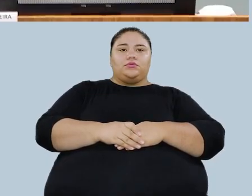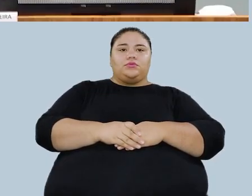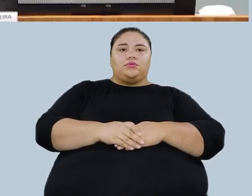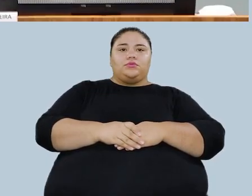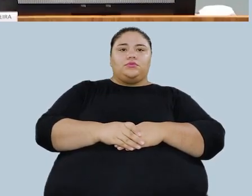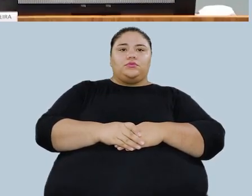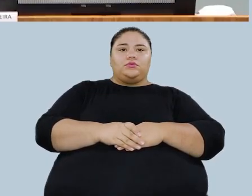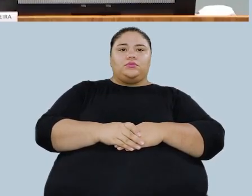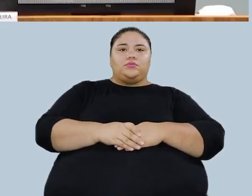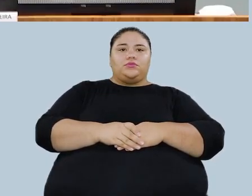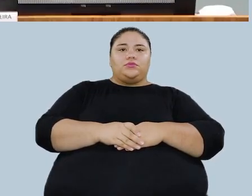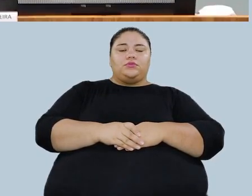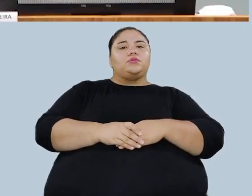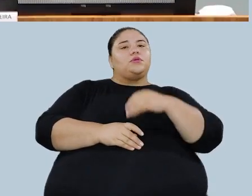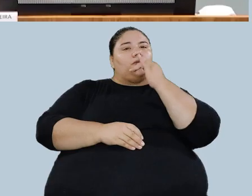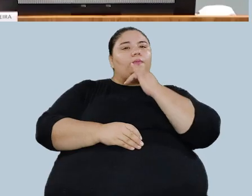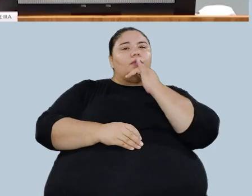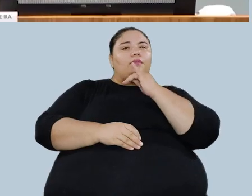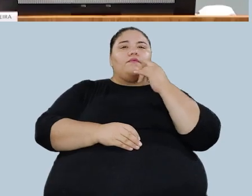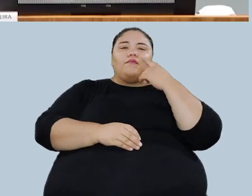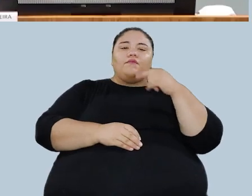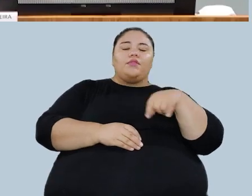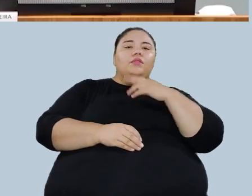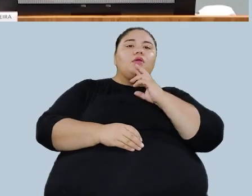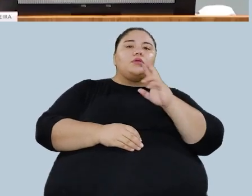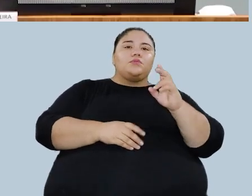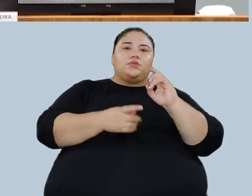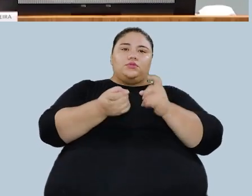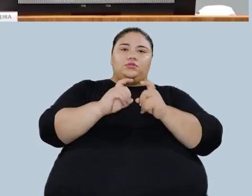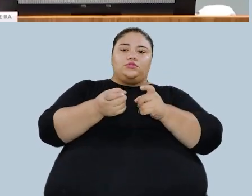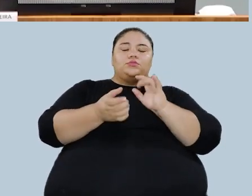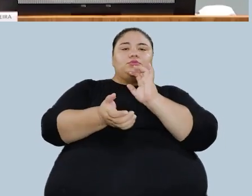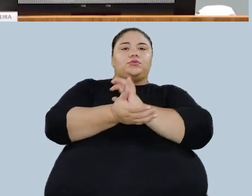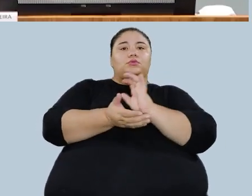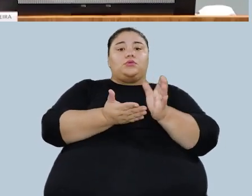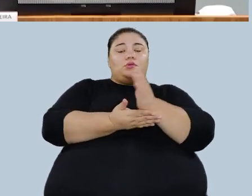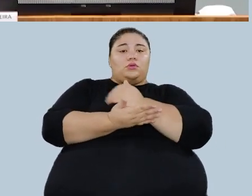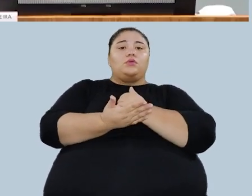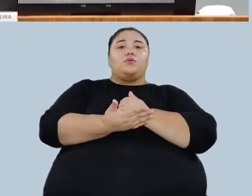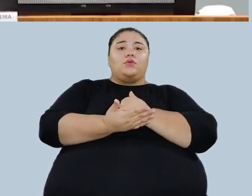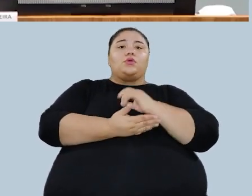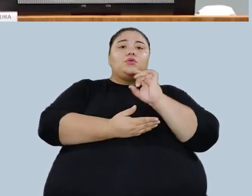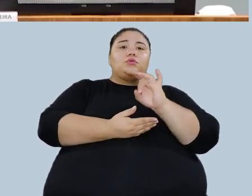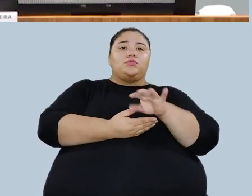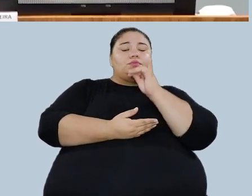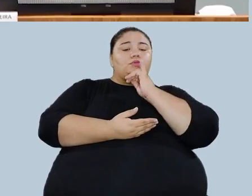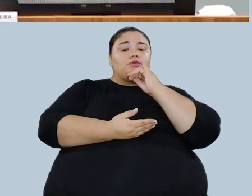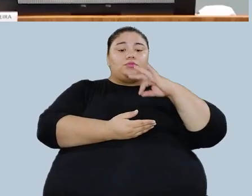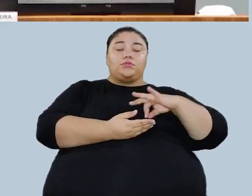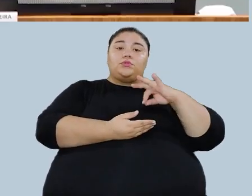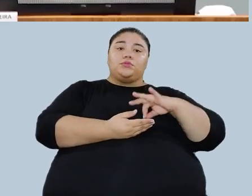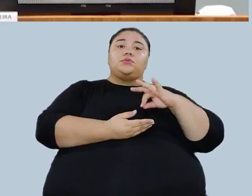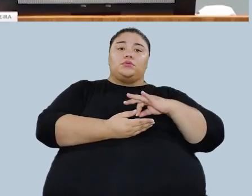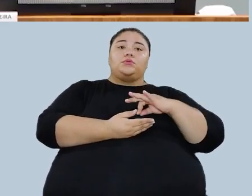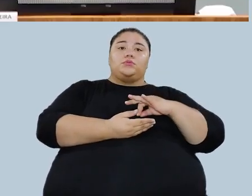o que vai, digamos assim, ter aqui como resultado é que a administradora só ficará sujeita a recolher tributo sobre a remuneração